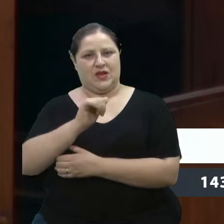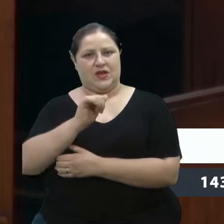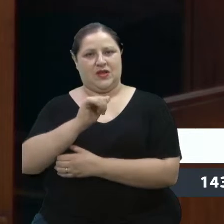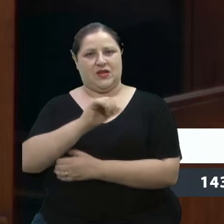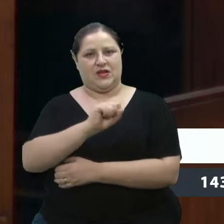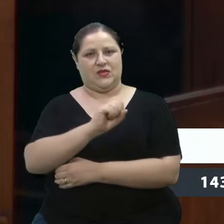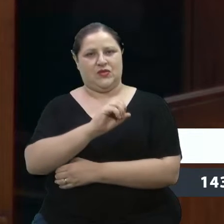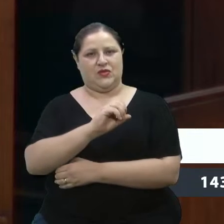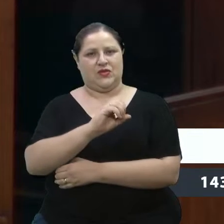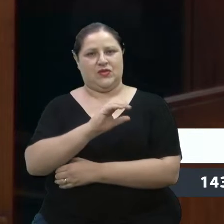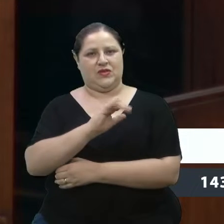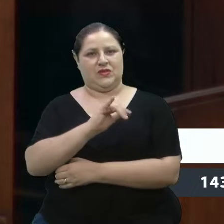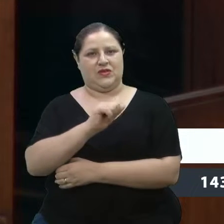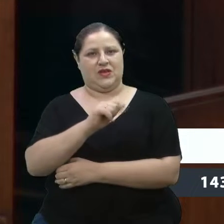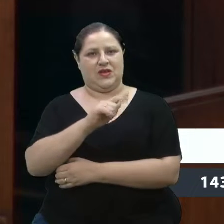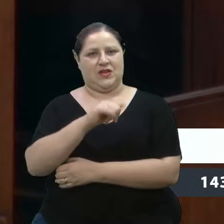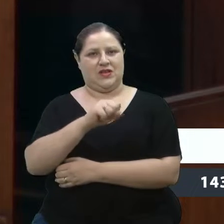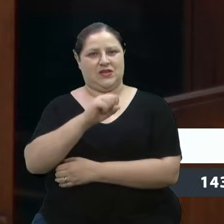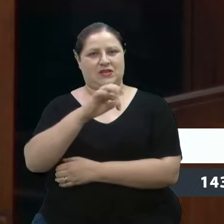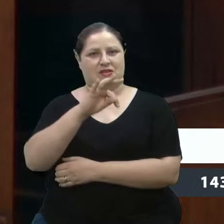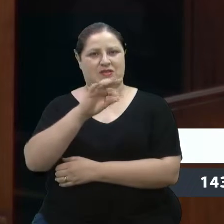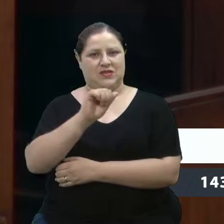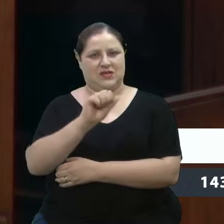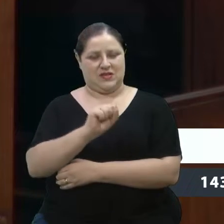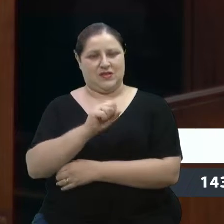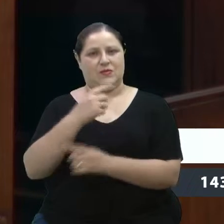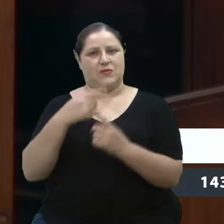às lutas e às manifestações das mulheres russas.